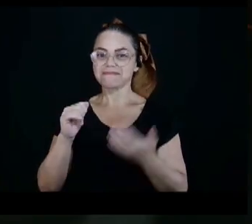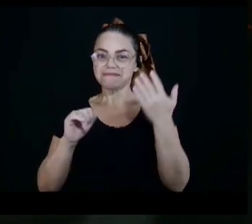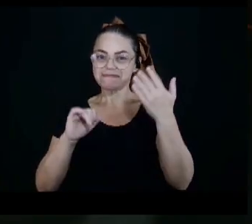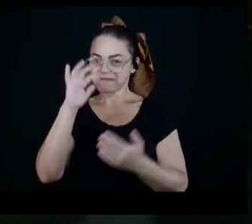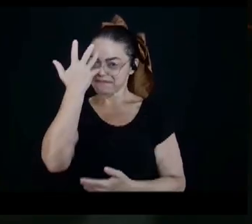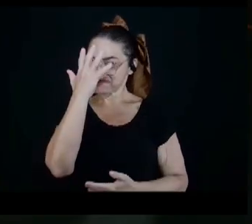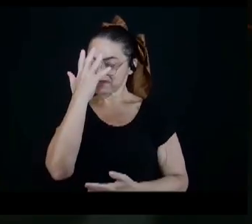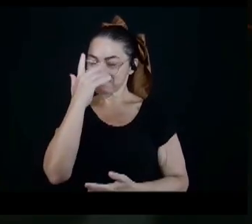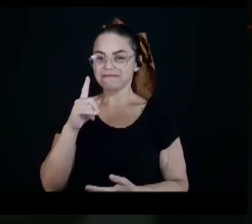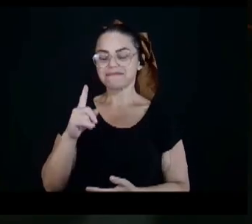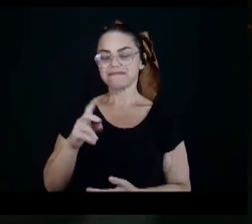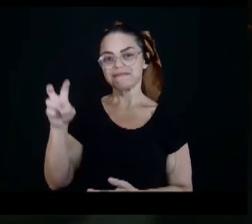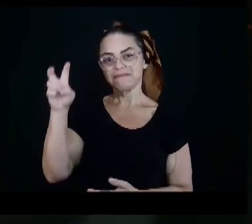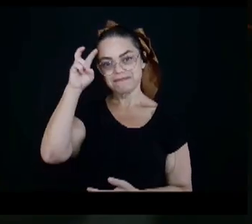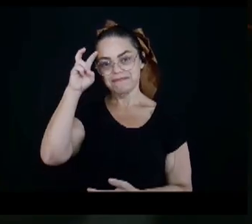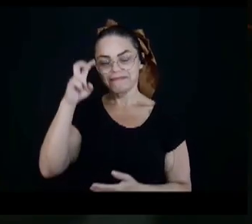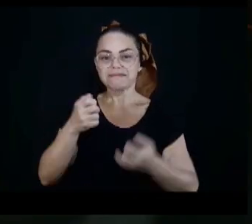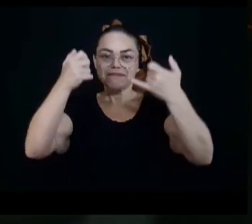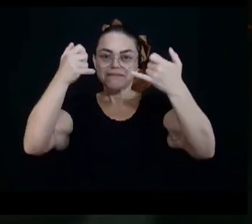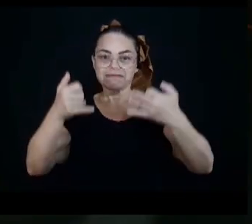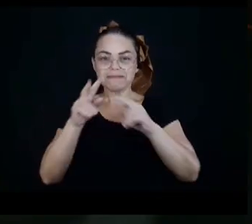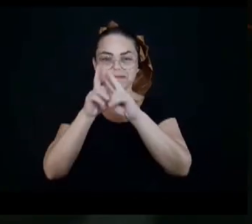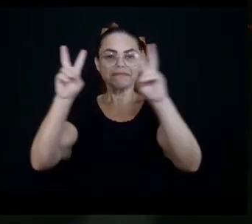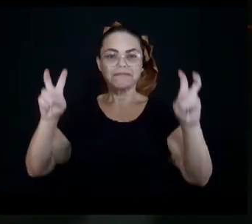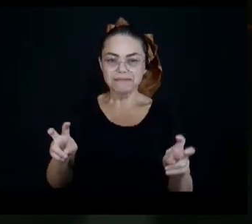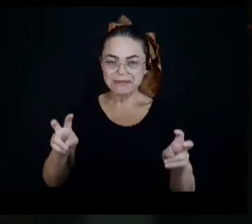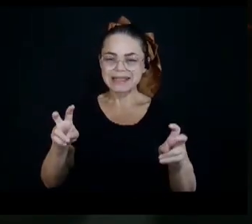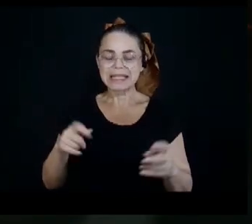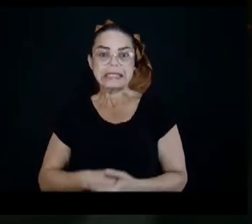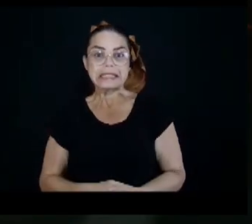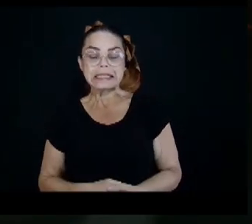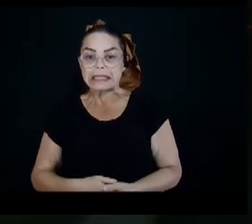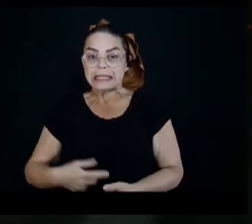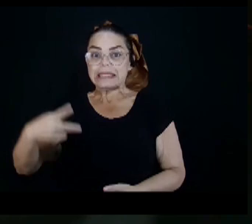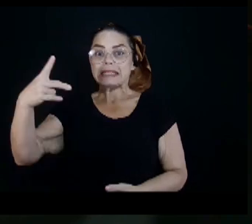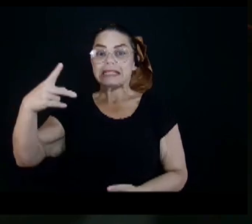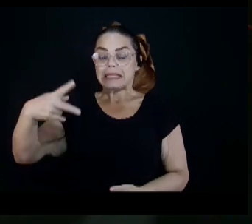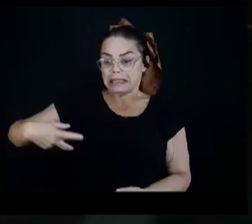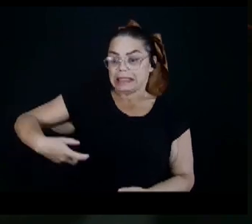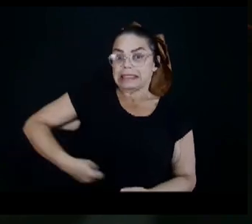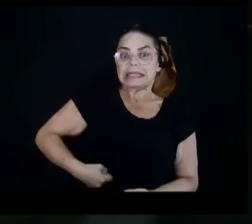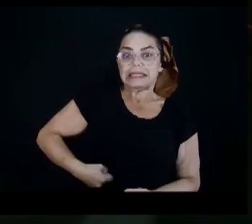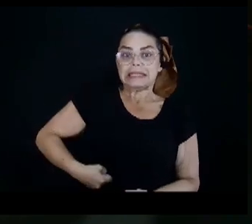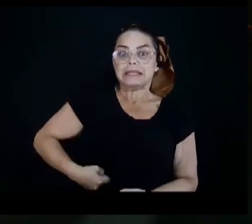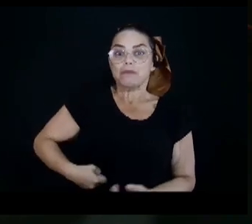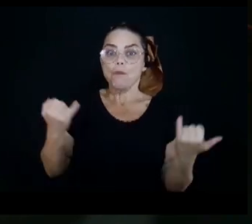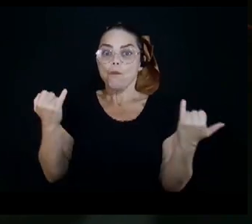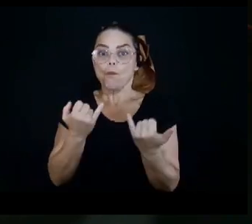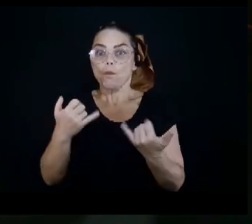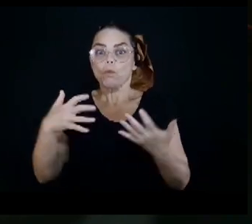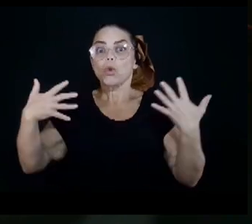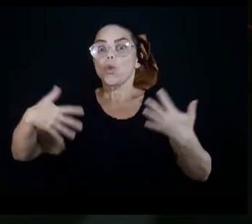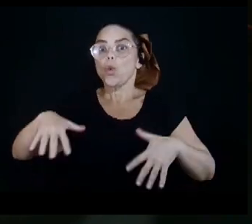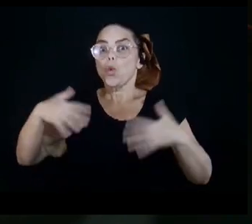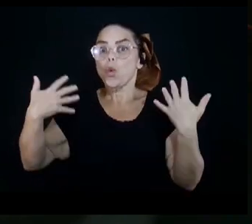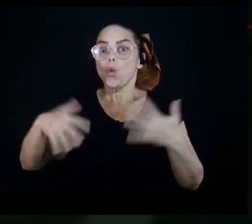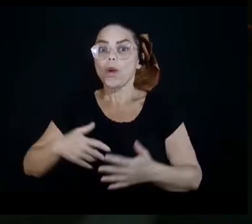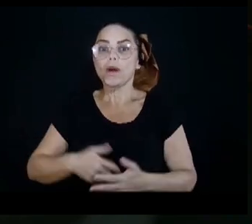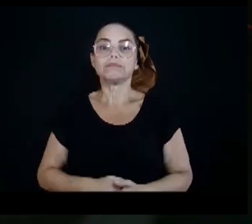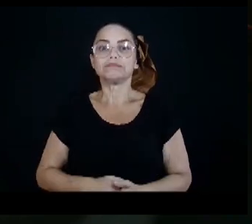falar sobre a ditadura das agulhas, o uso crescente, das chamadas